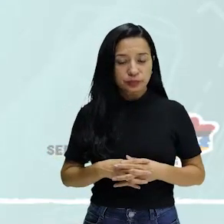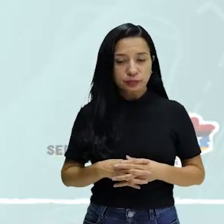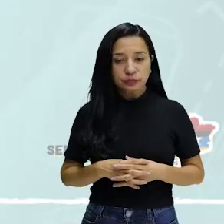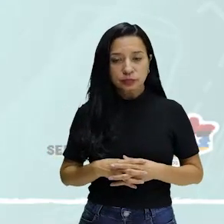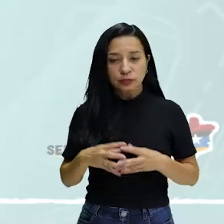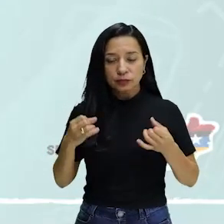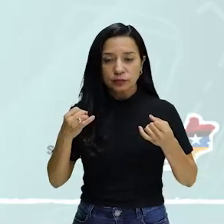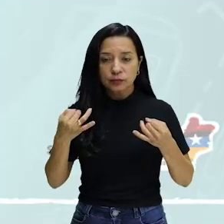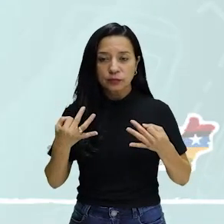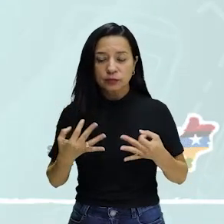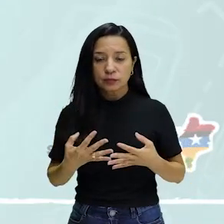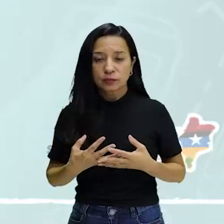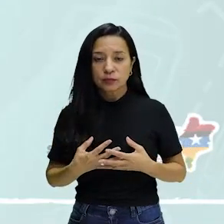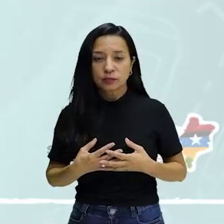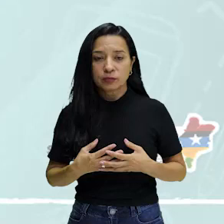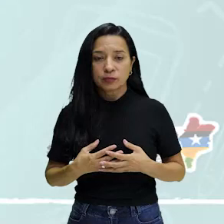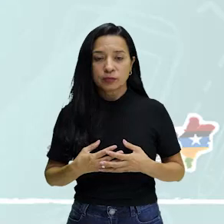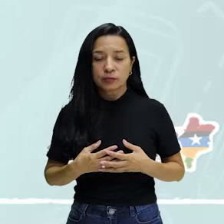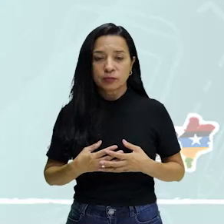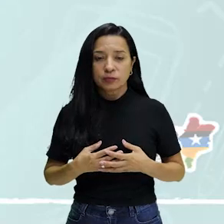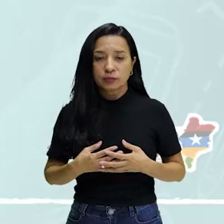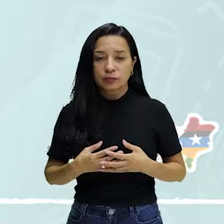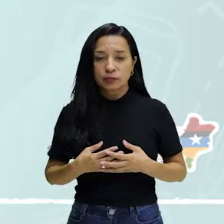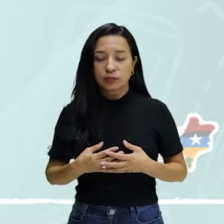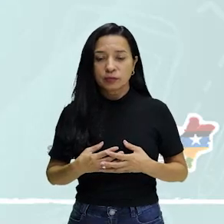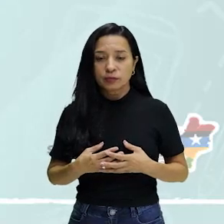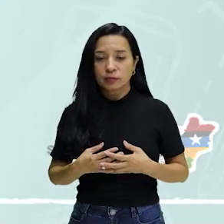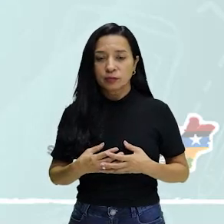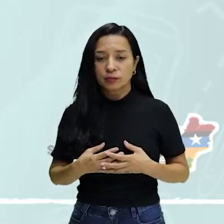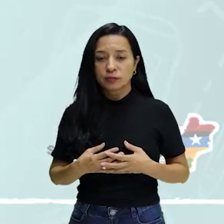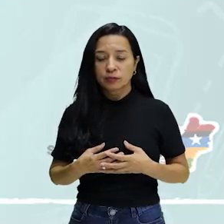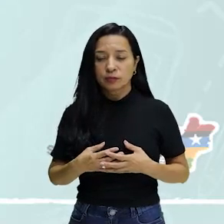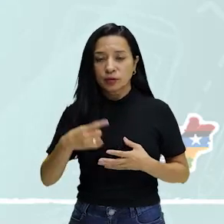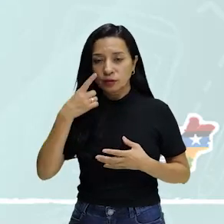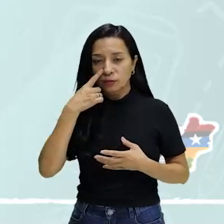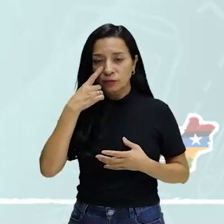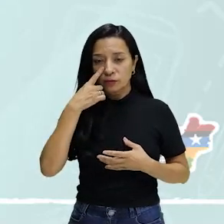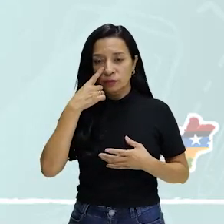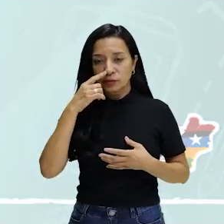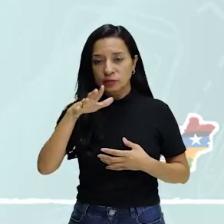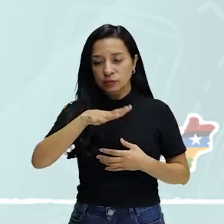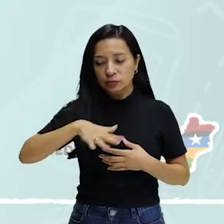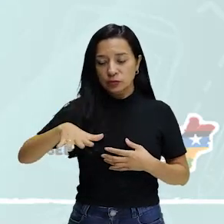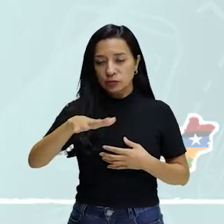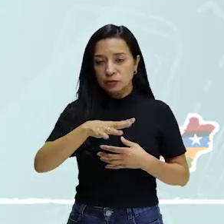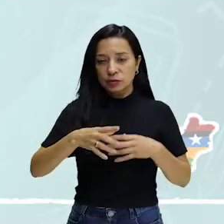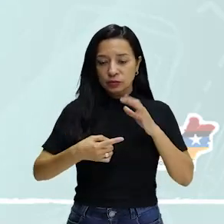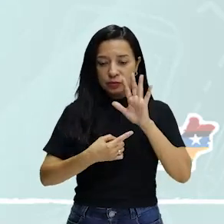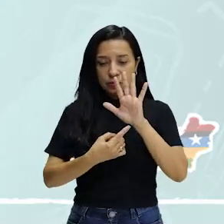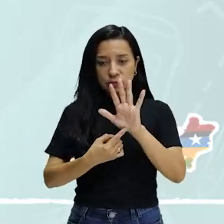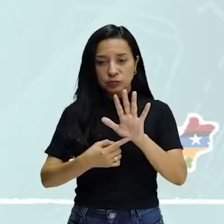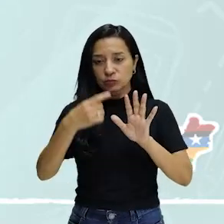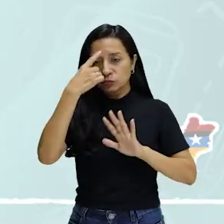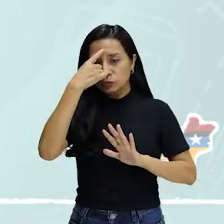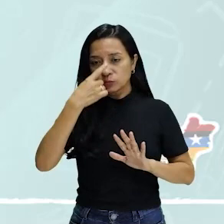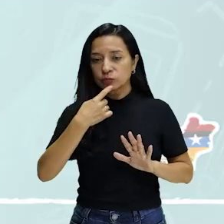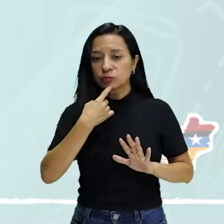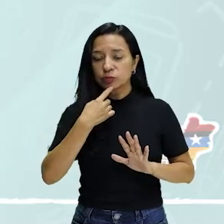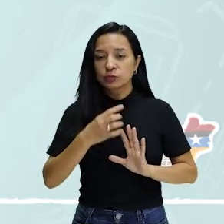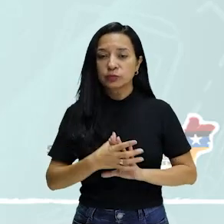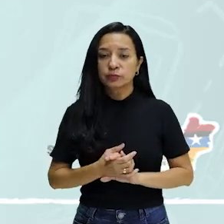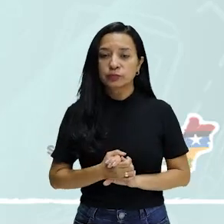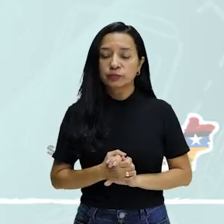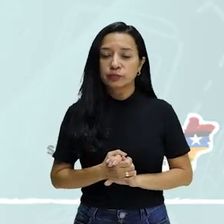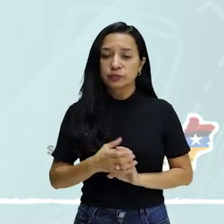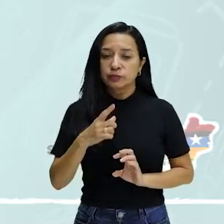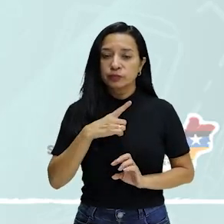seguinte, olha só. Analise as situações representadas nessas figuras. Então, nós temos